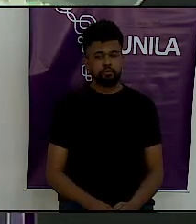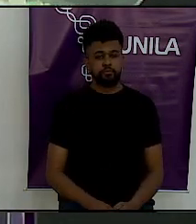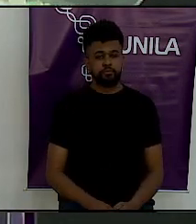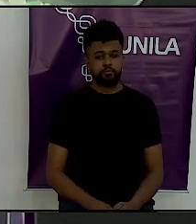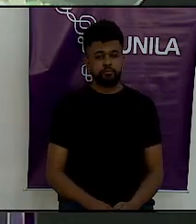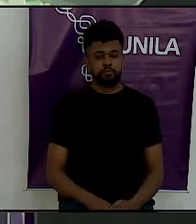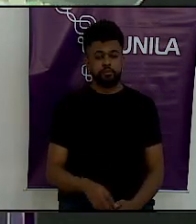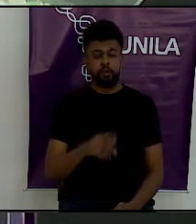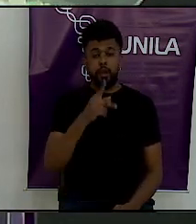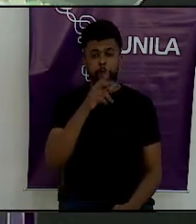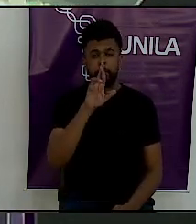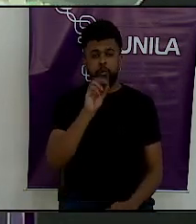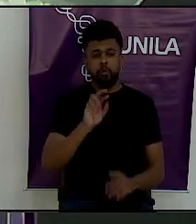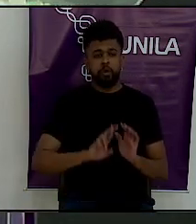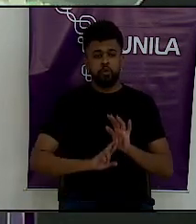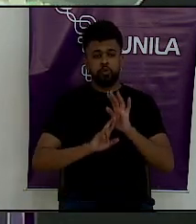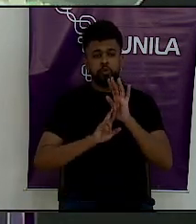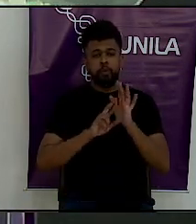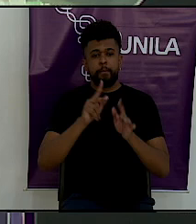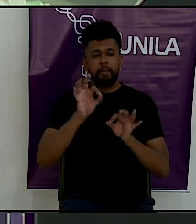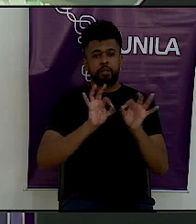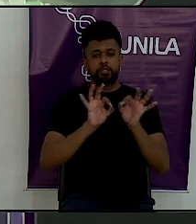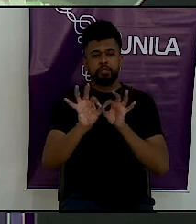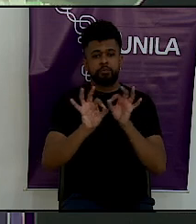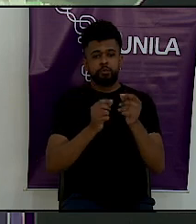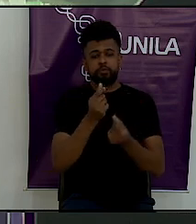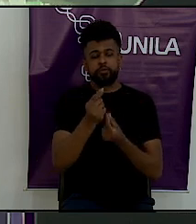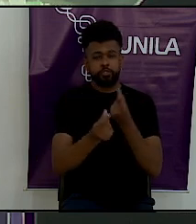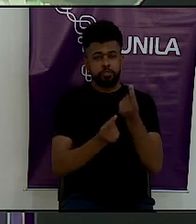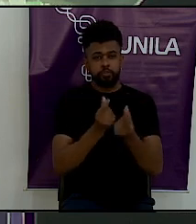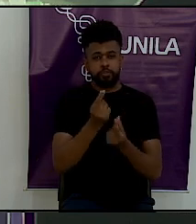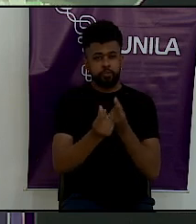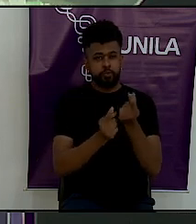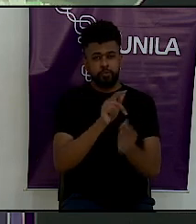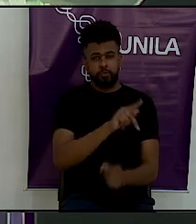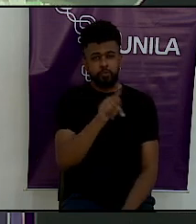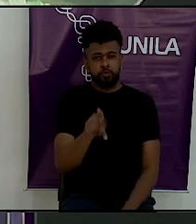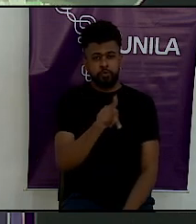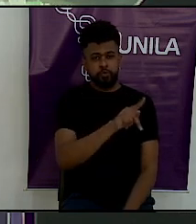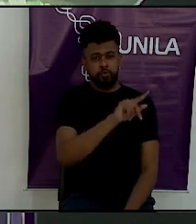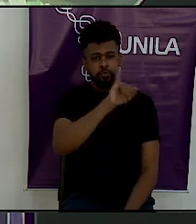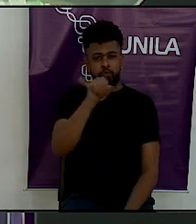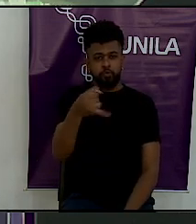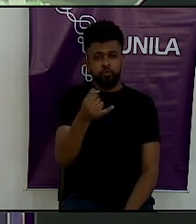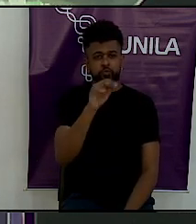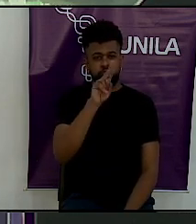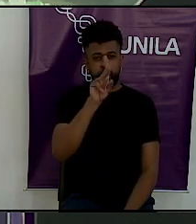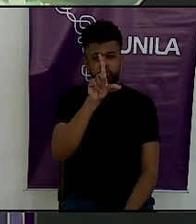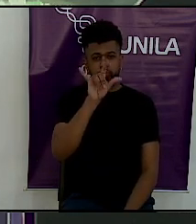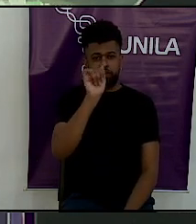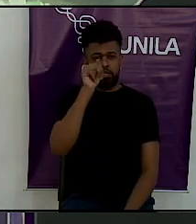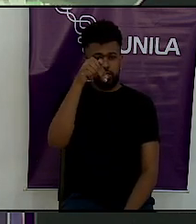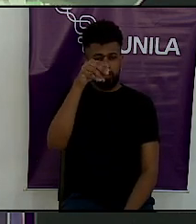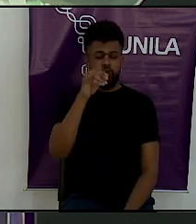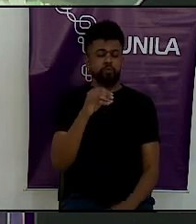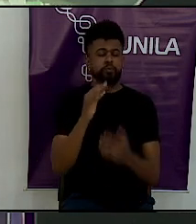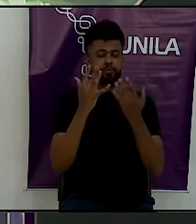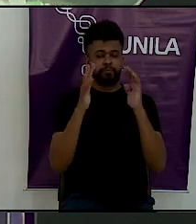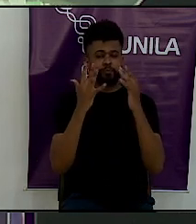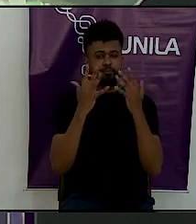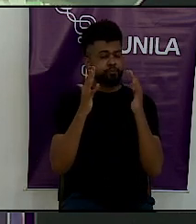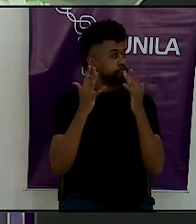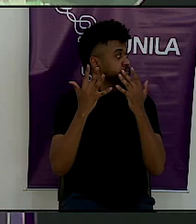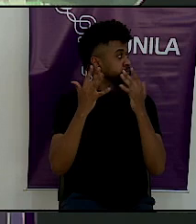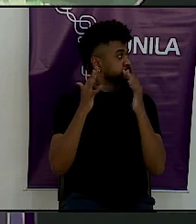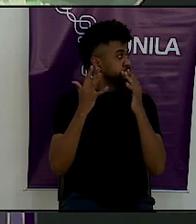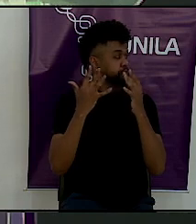O pró-reitor de Planejamento, Orçamento e Finanças, professor Juliano Silveira de Rosso.